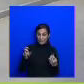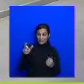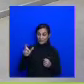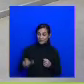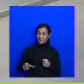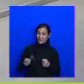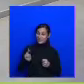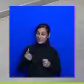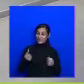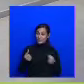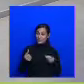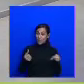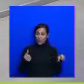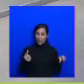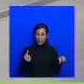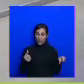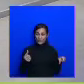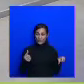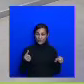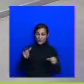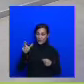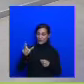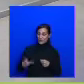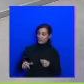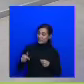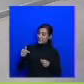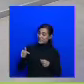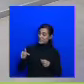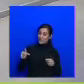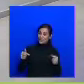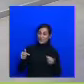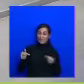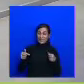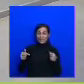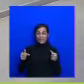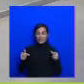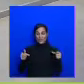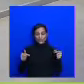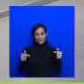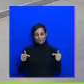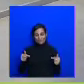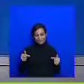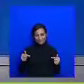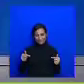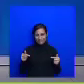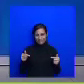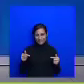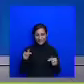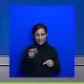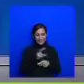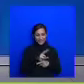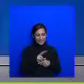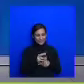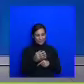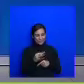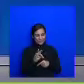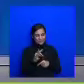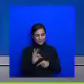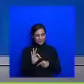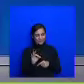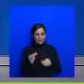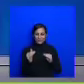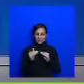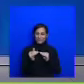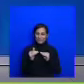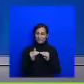4. Coluna 6, 9. E coluna 7, número 7. Os auditores confirmam?